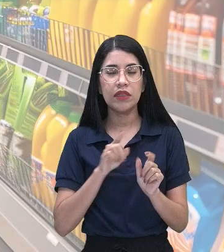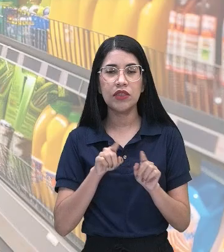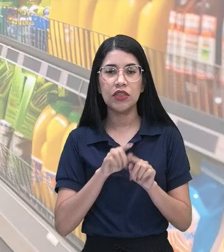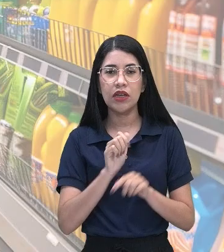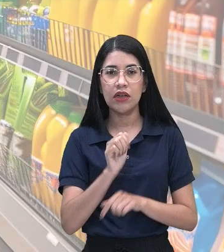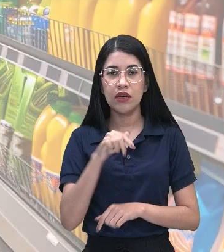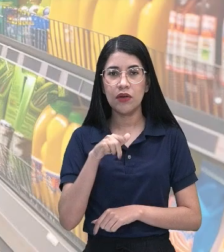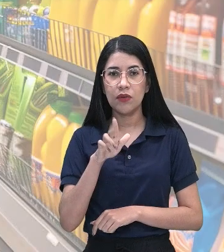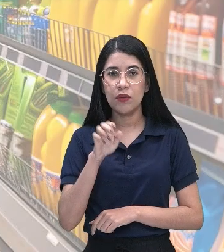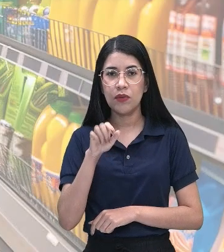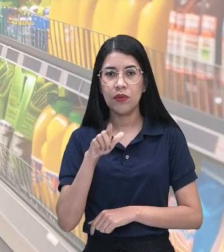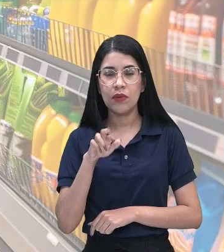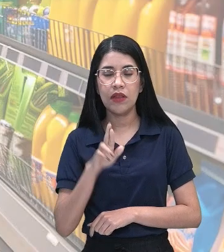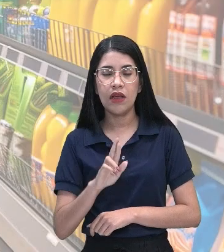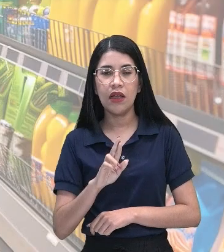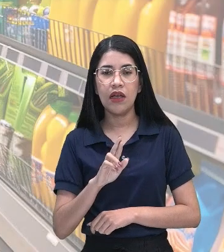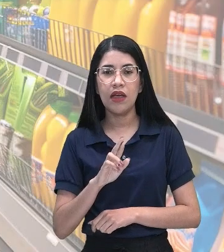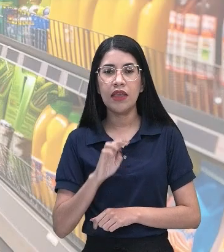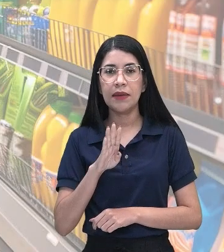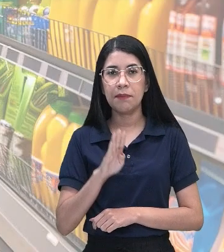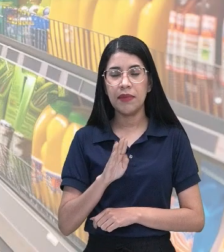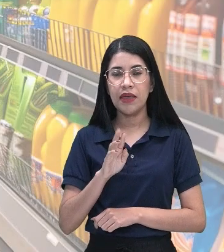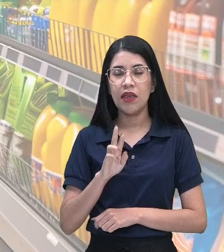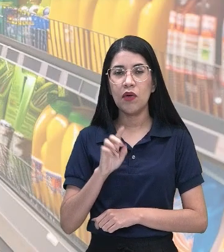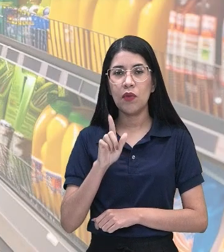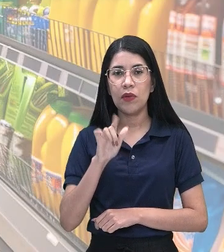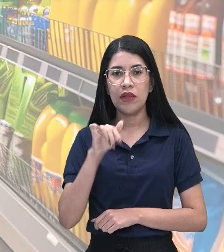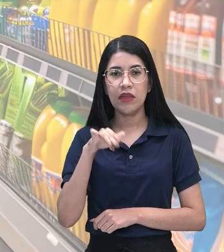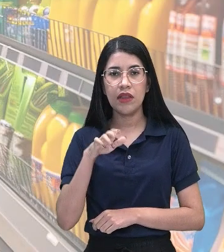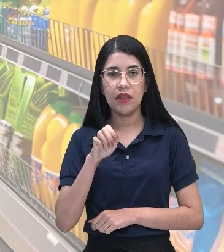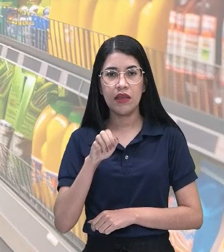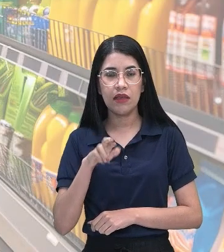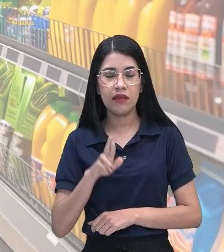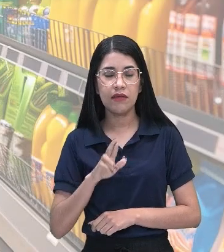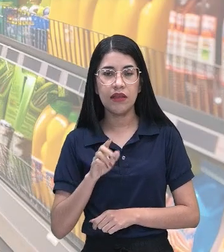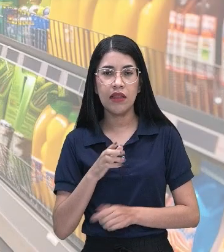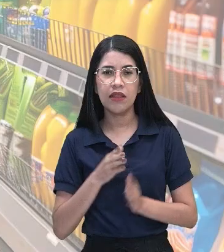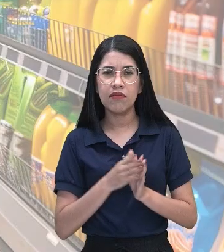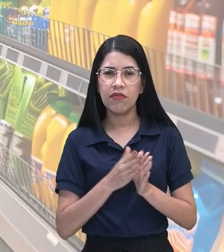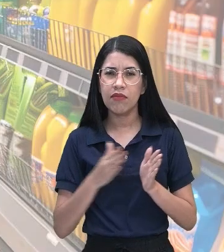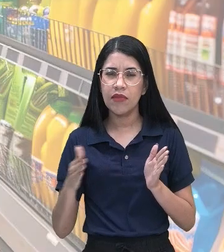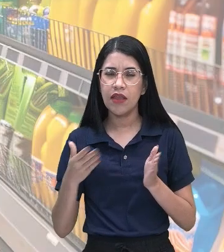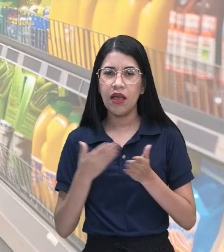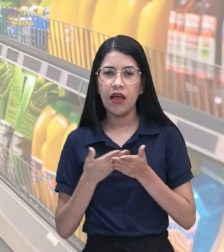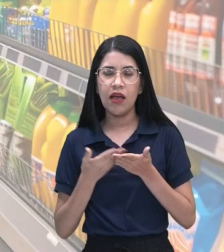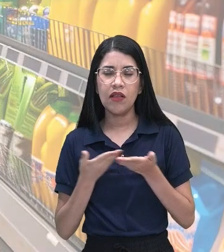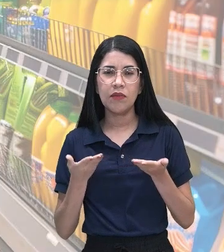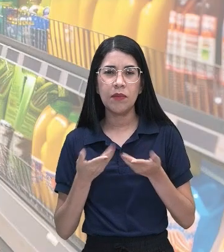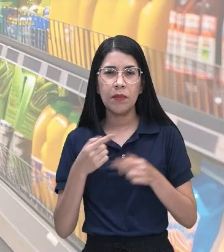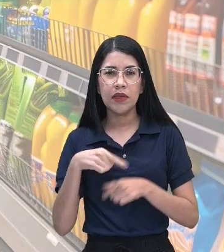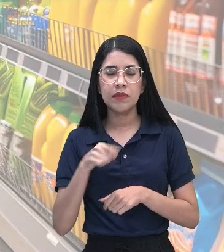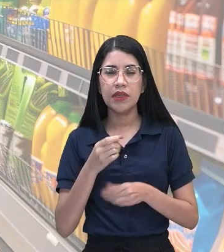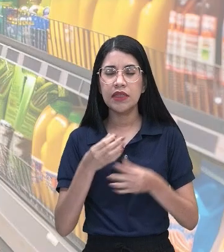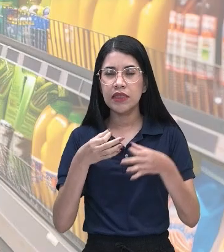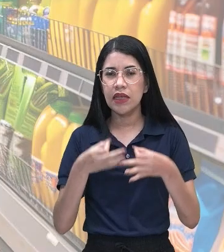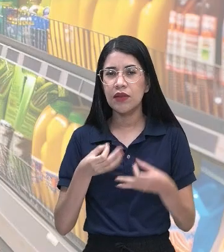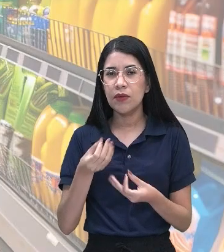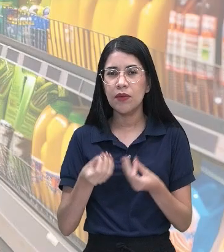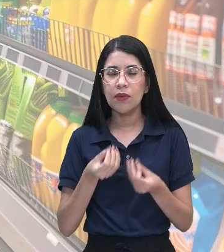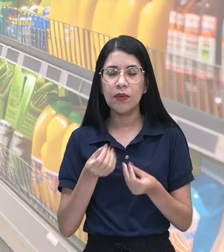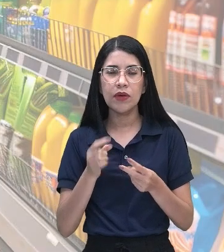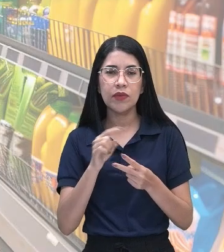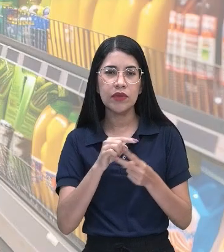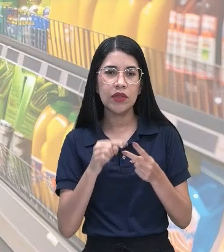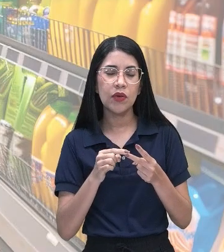de coeficiente linear. Bom, ao longo das aulas aqui você vai perceber bem direitinho o que é o coeficiente angular e o que é